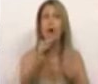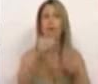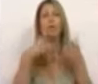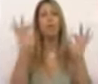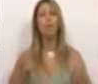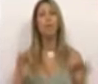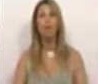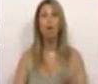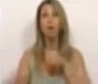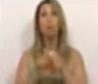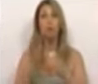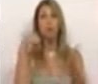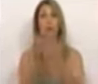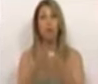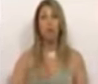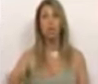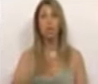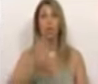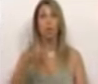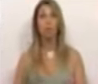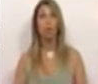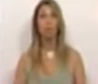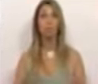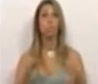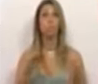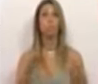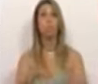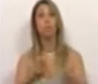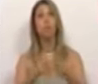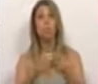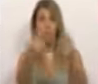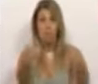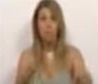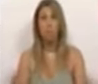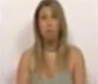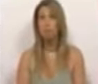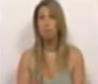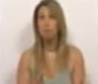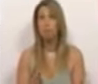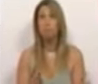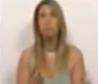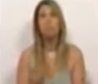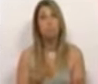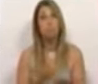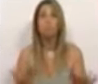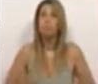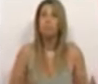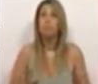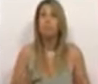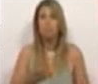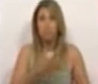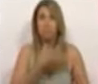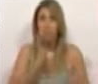décadas arrastou a situação do país para os problemas com que se confronta, concretizando o desejo de mudança manifestado pelo